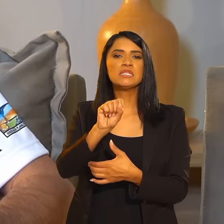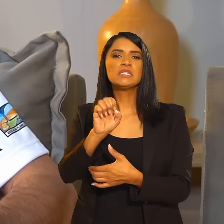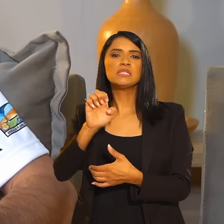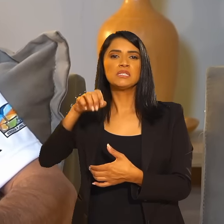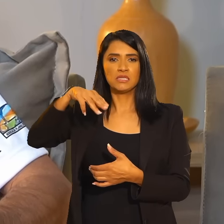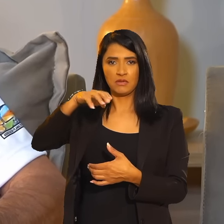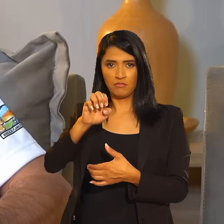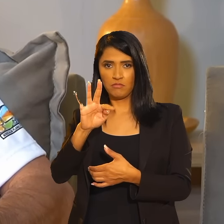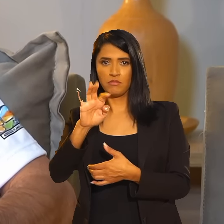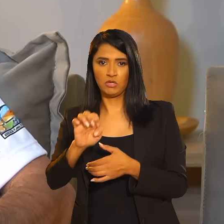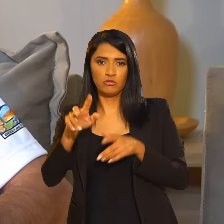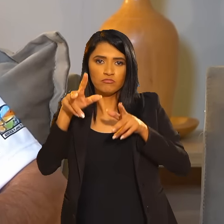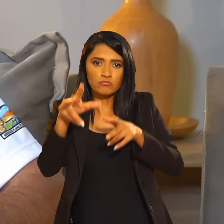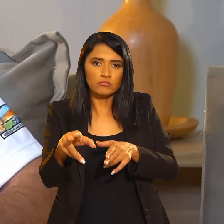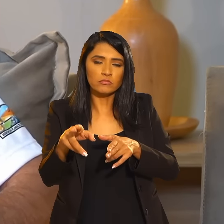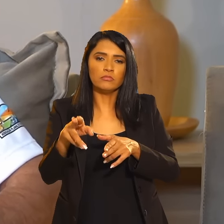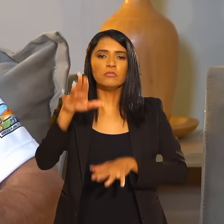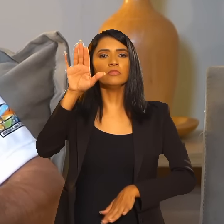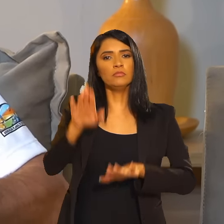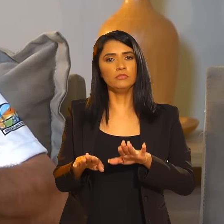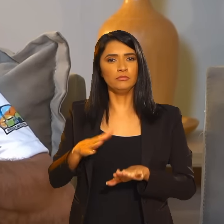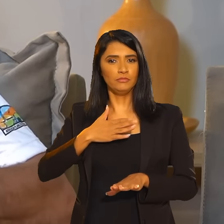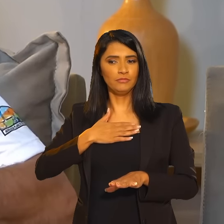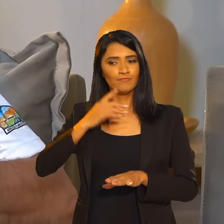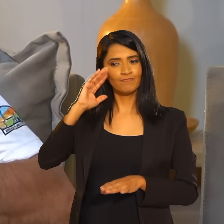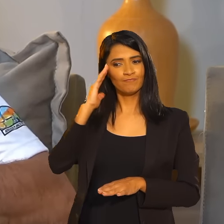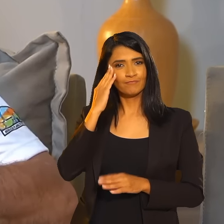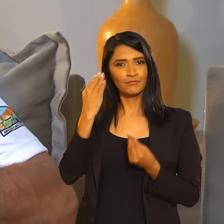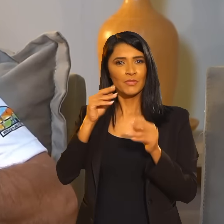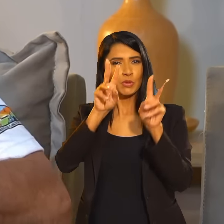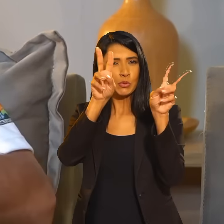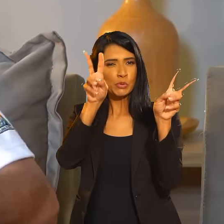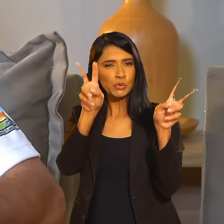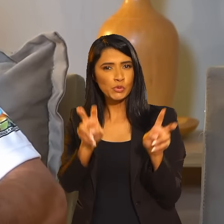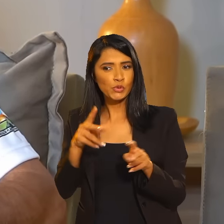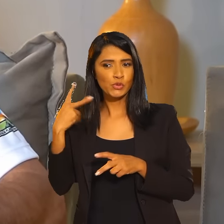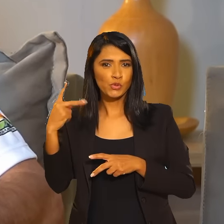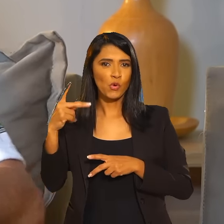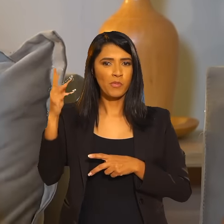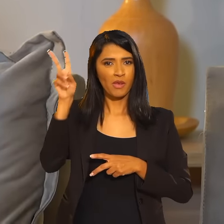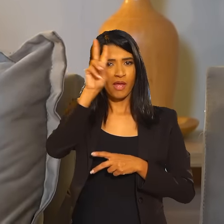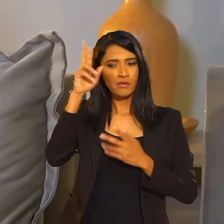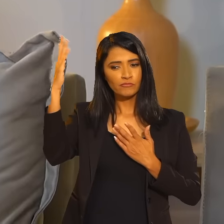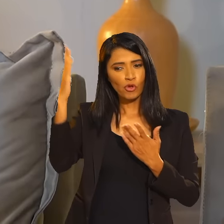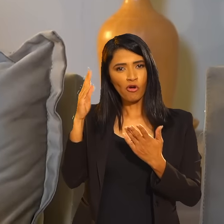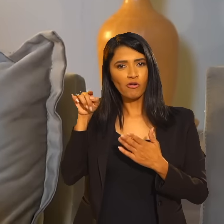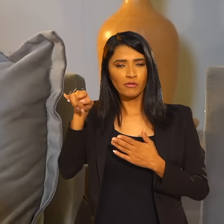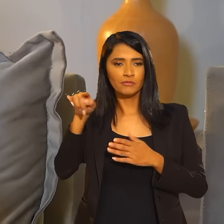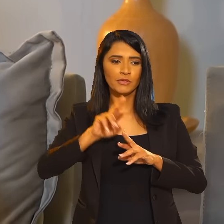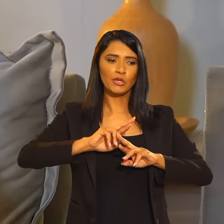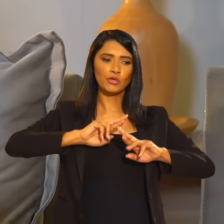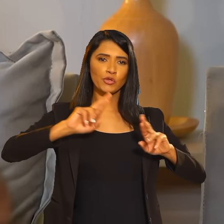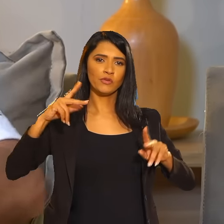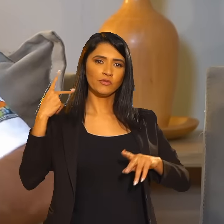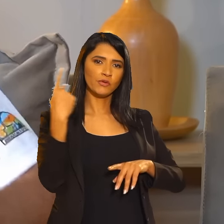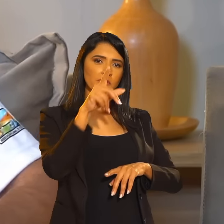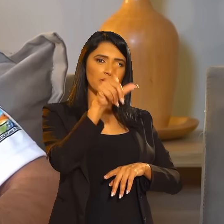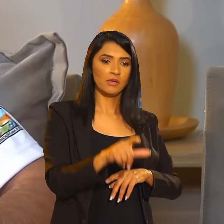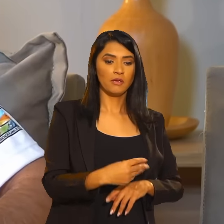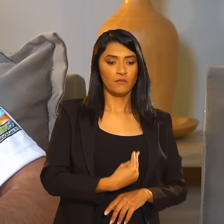disso. Então, às vezes, o meu entendimento sobre essa parábola é diferente para você que tem uma